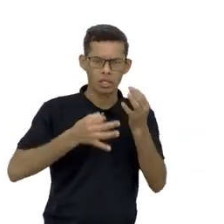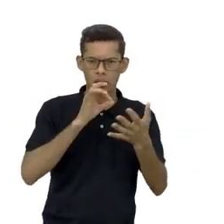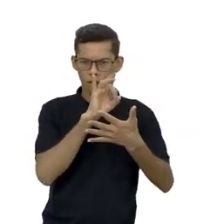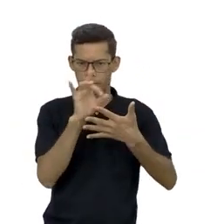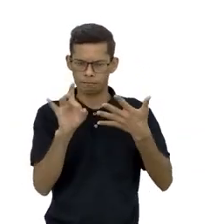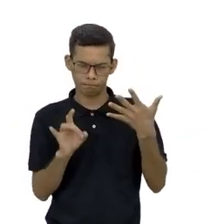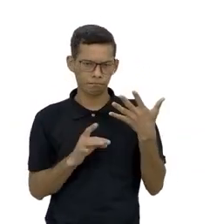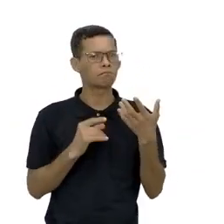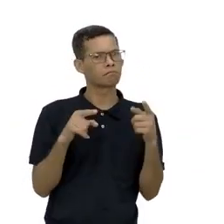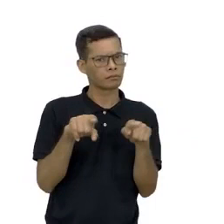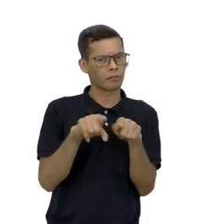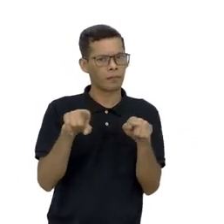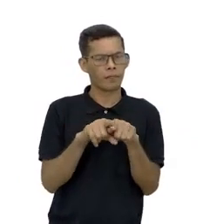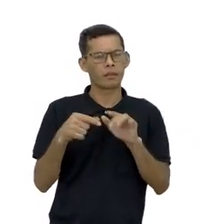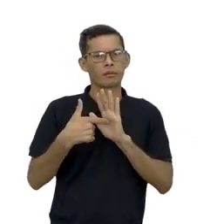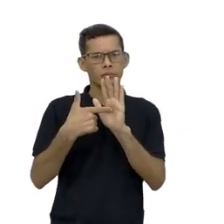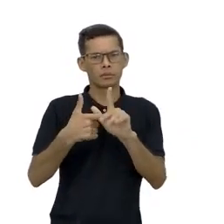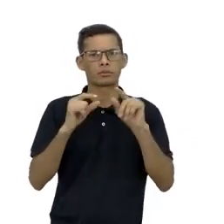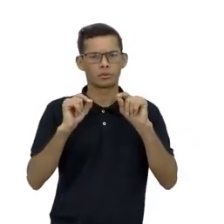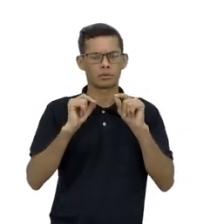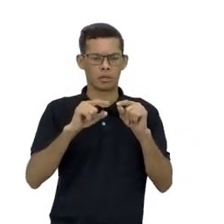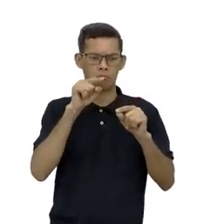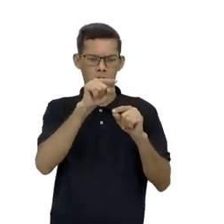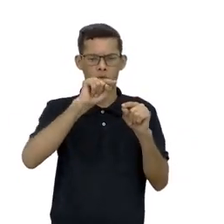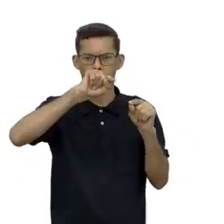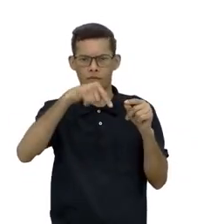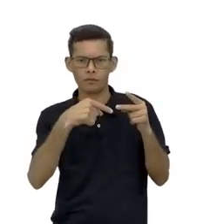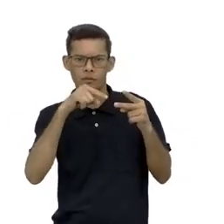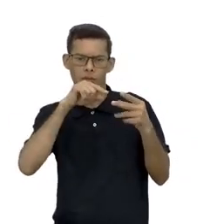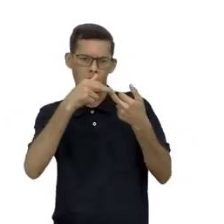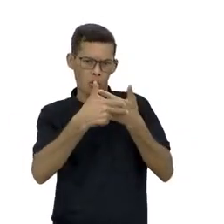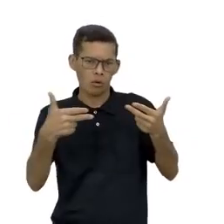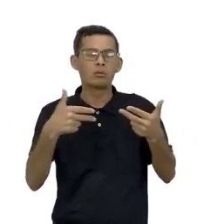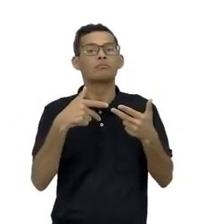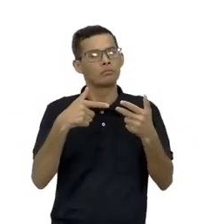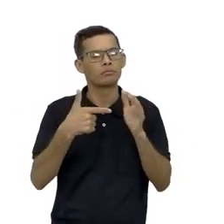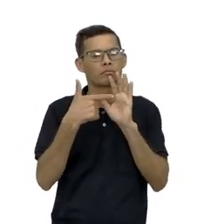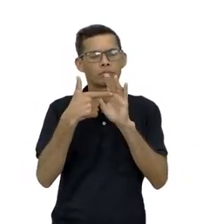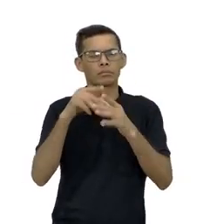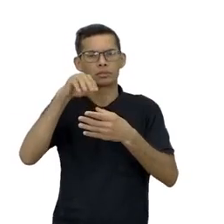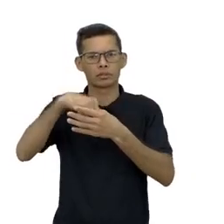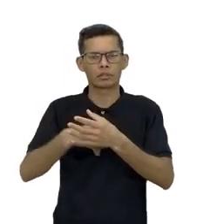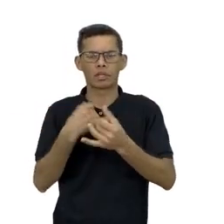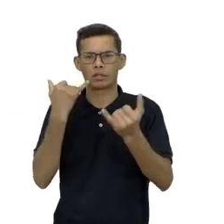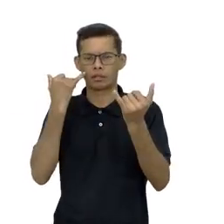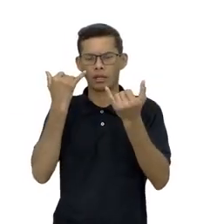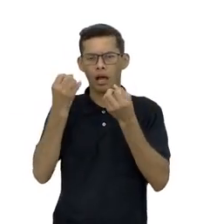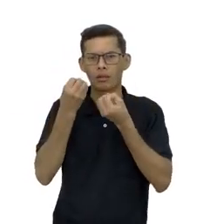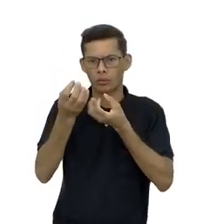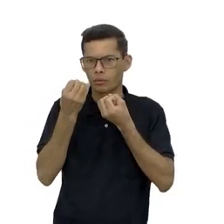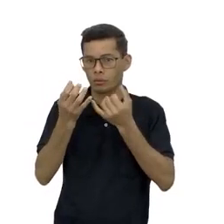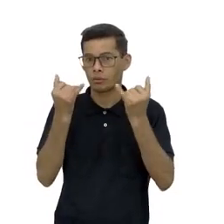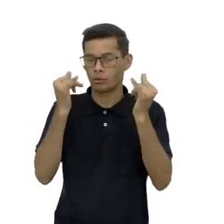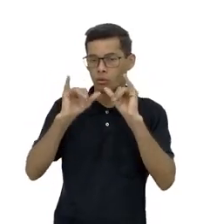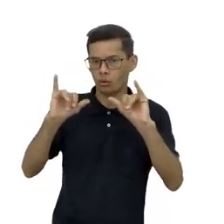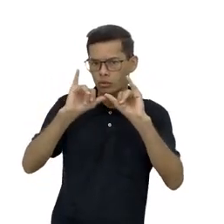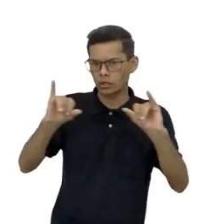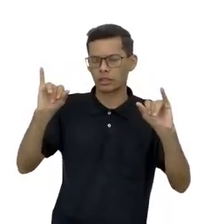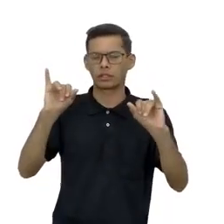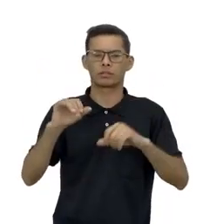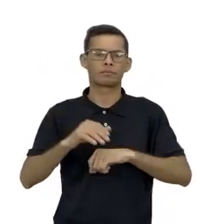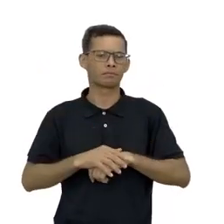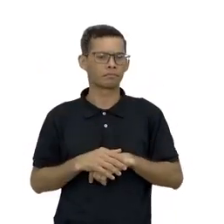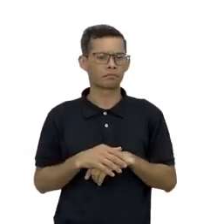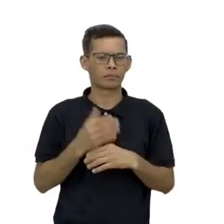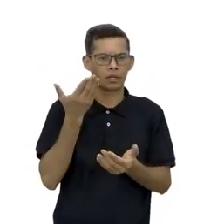a função dos sinais de pontuação indicados na notícia. Bom, e a aula 6? A aula 6, em